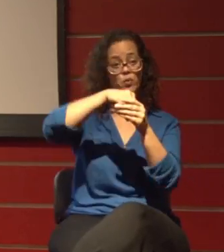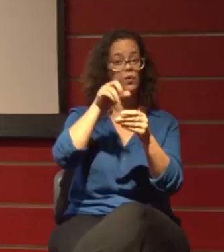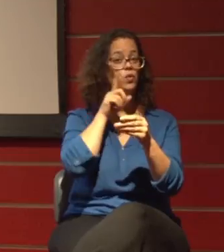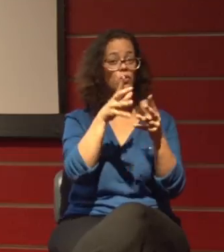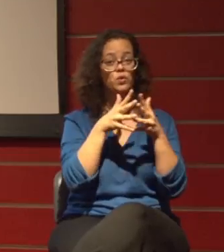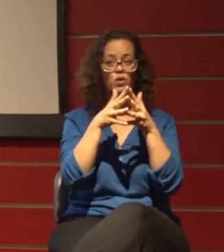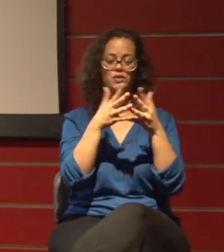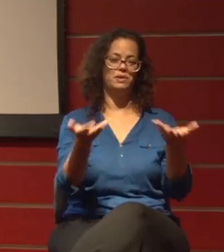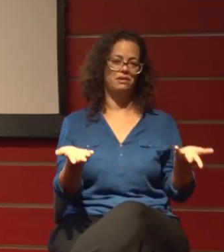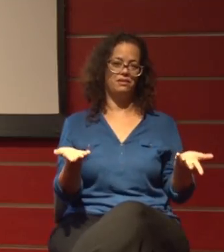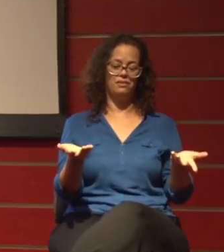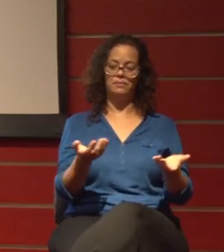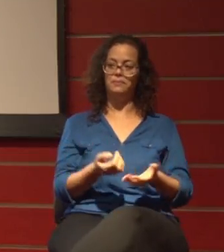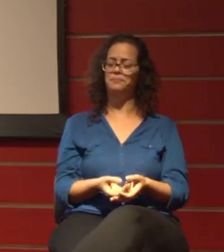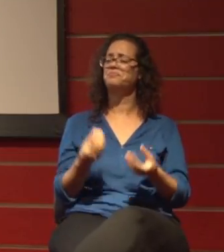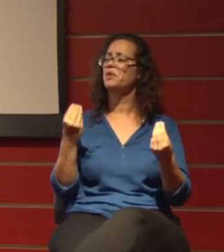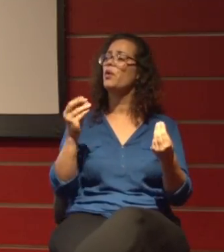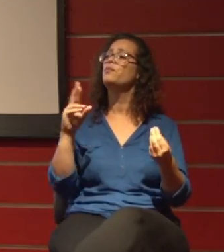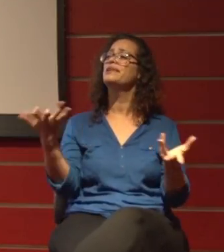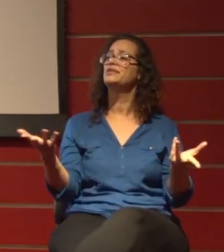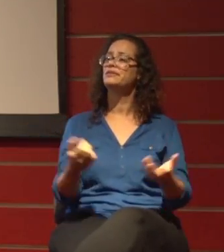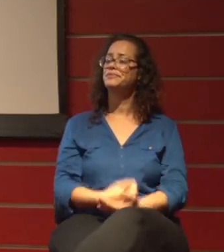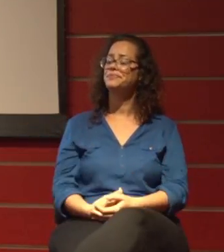gente eu